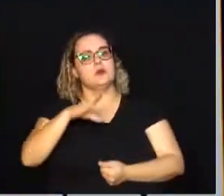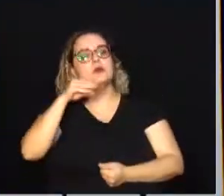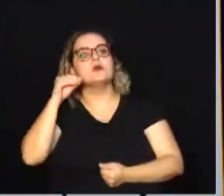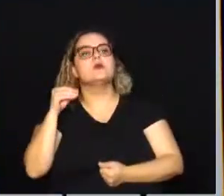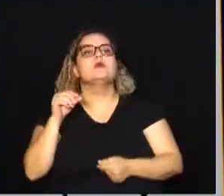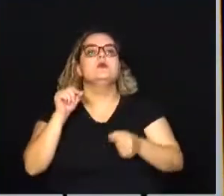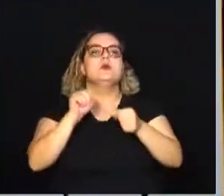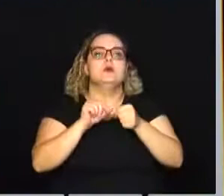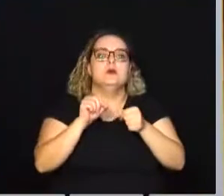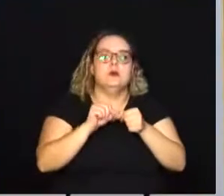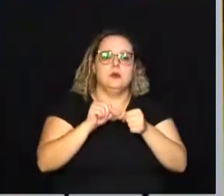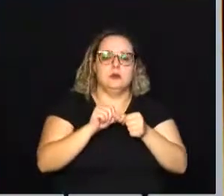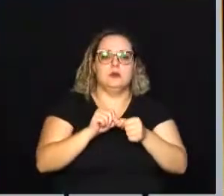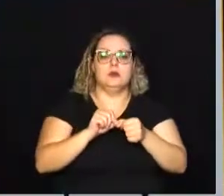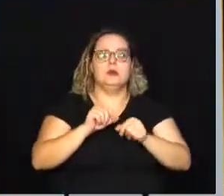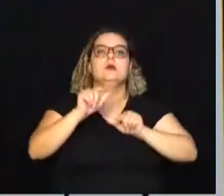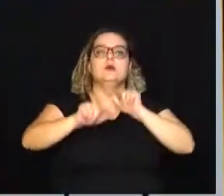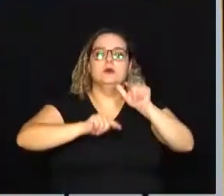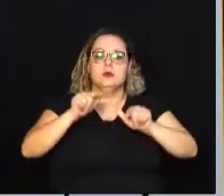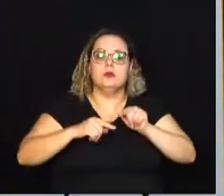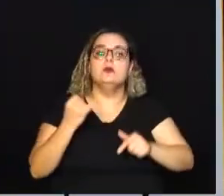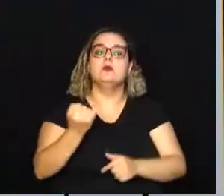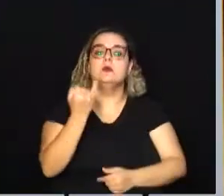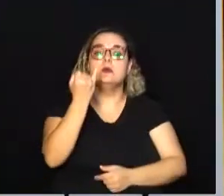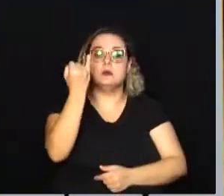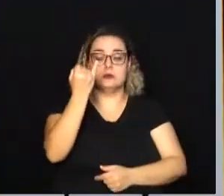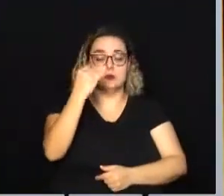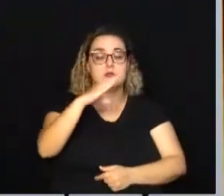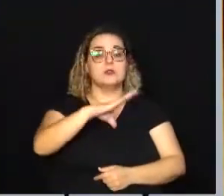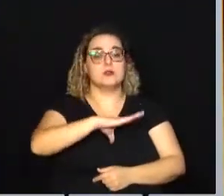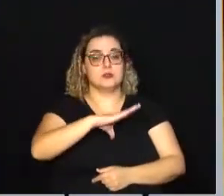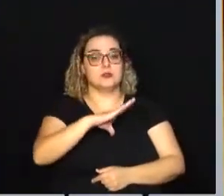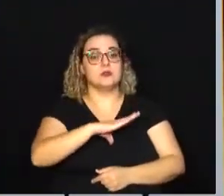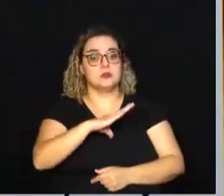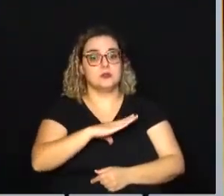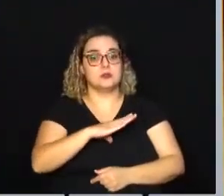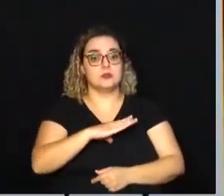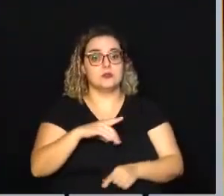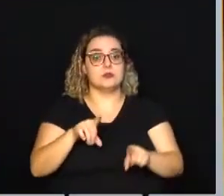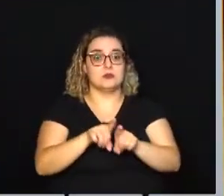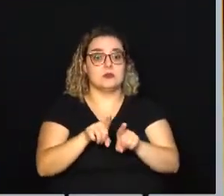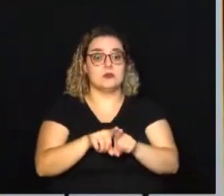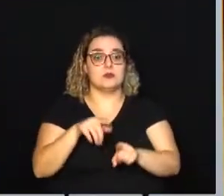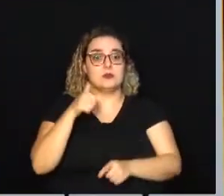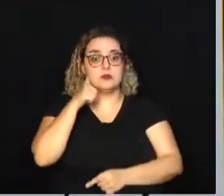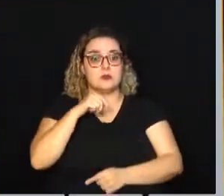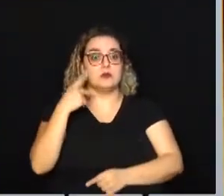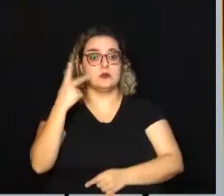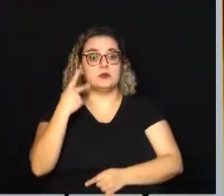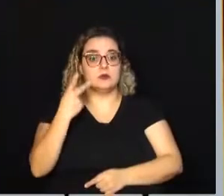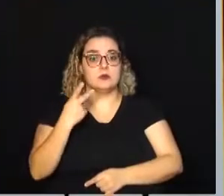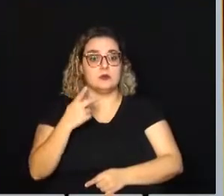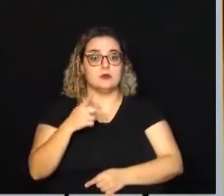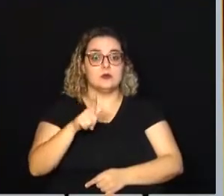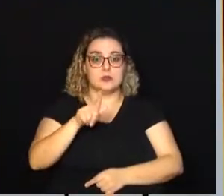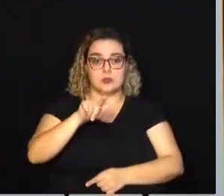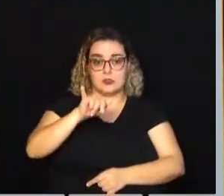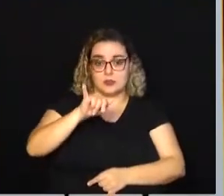fazem esse trabalho muito importante para a cidade. Como a vereadora Guida falou, né, o nosso trabalho enquanto